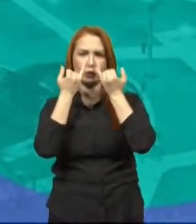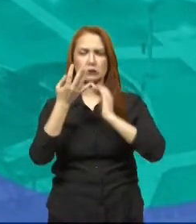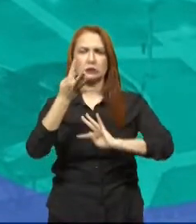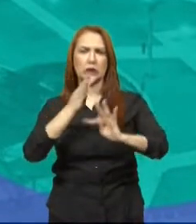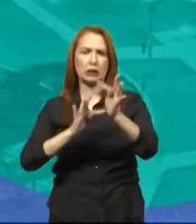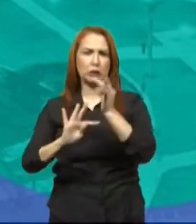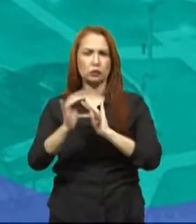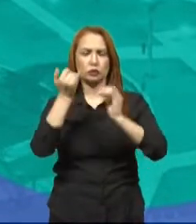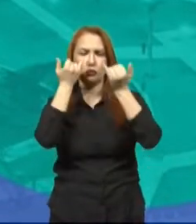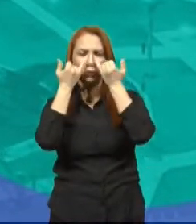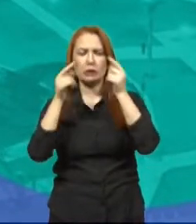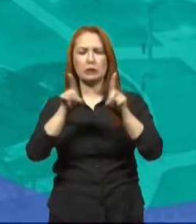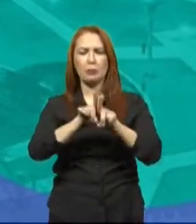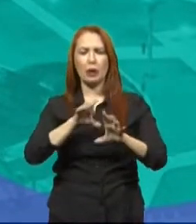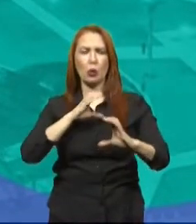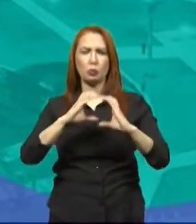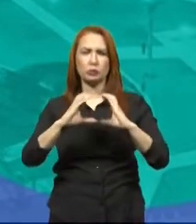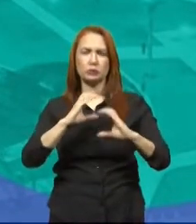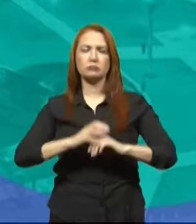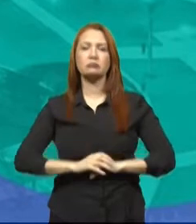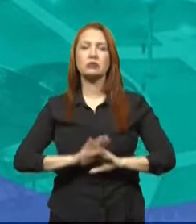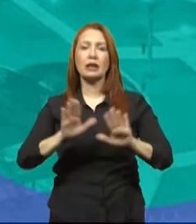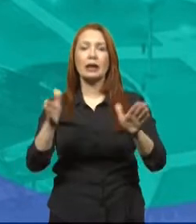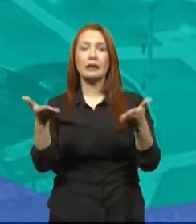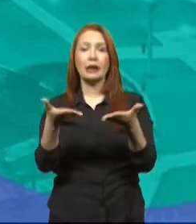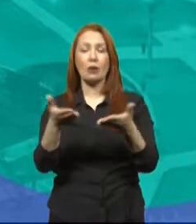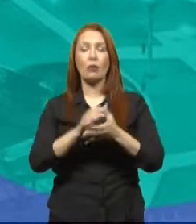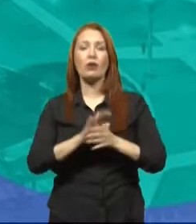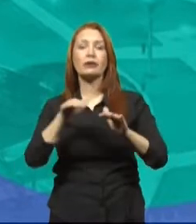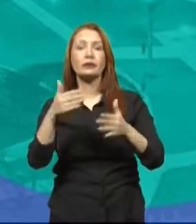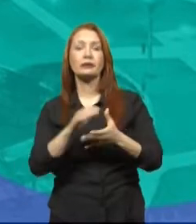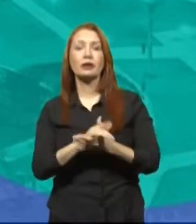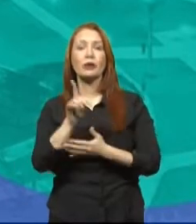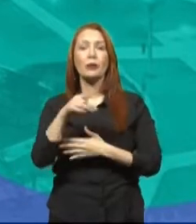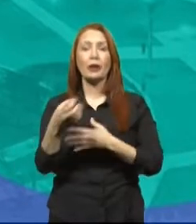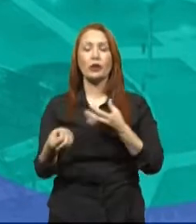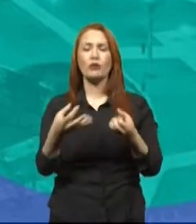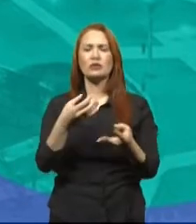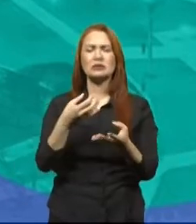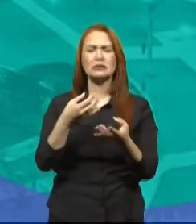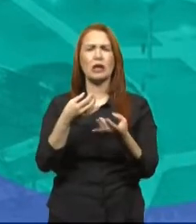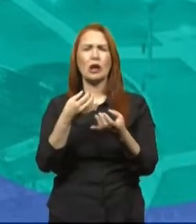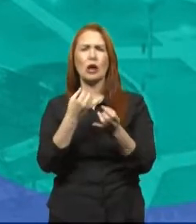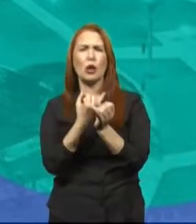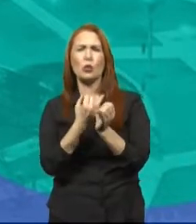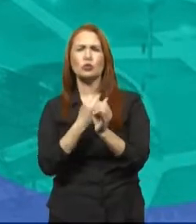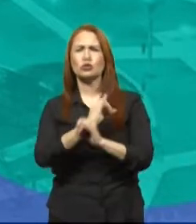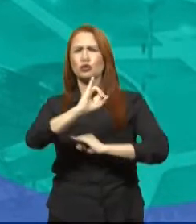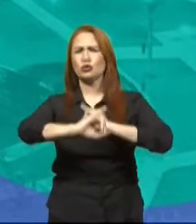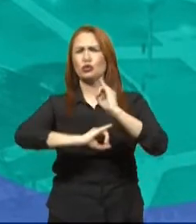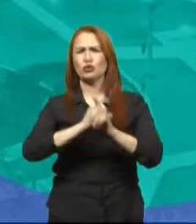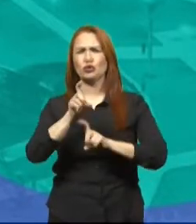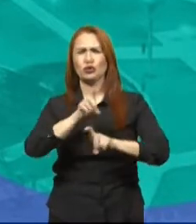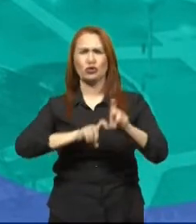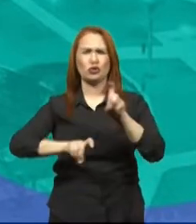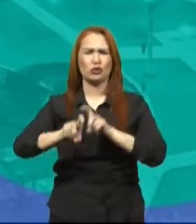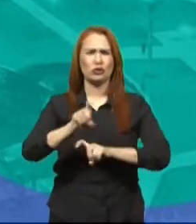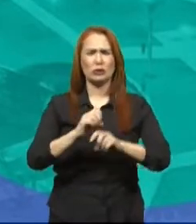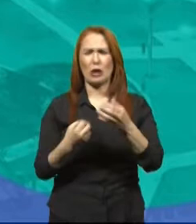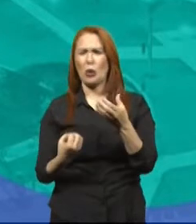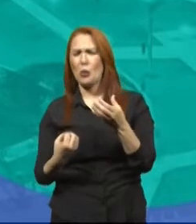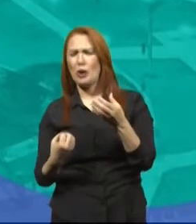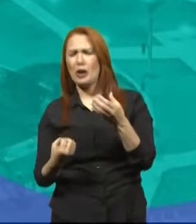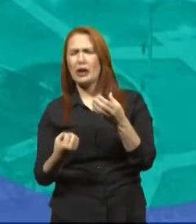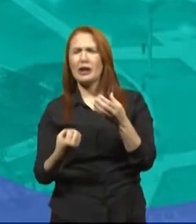da informação e comunicação, e agora o tema da moda, inovação digital, inteligente, sustentável, criativa, centrada no